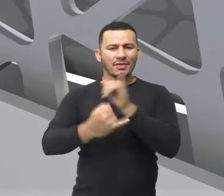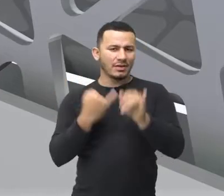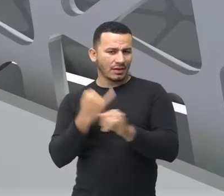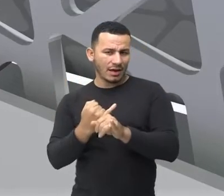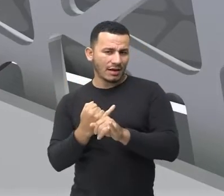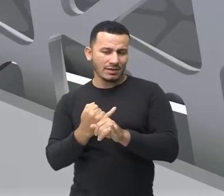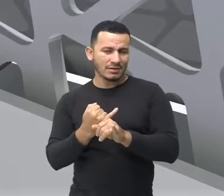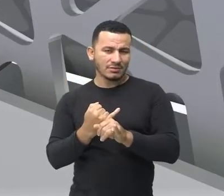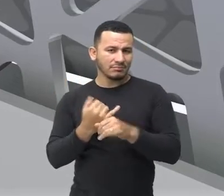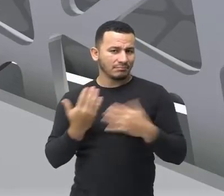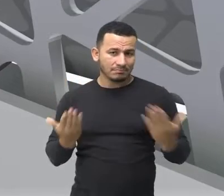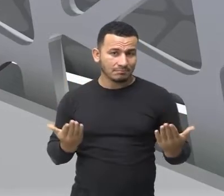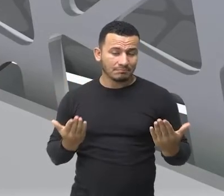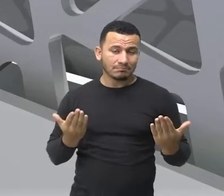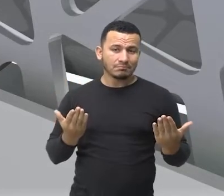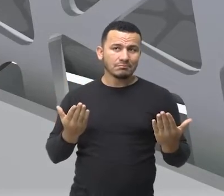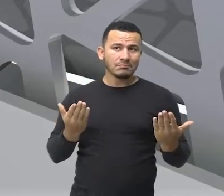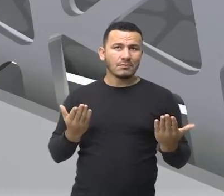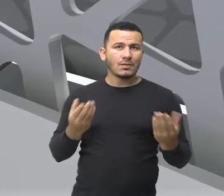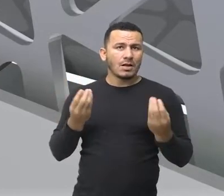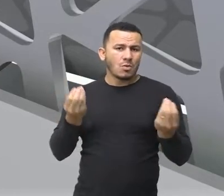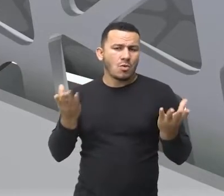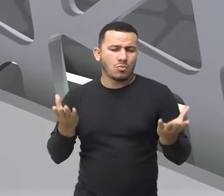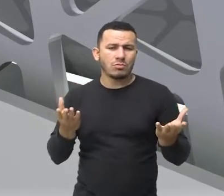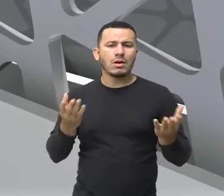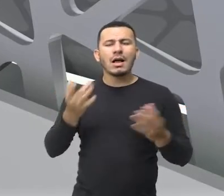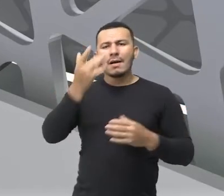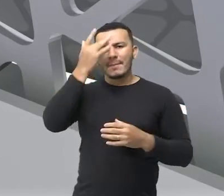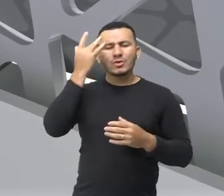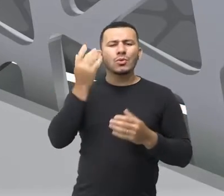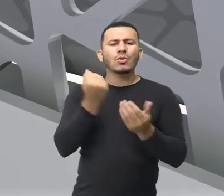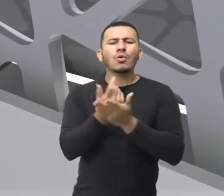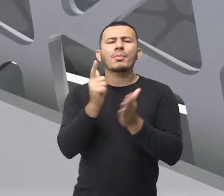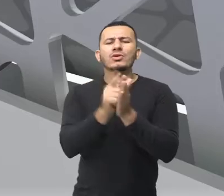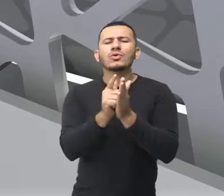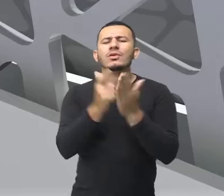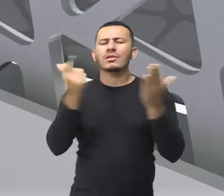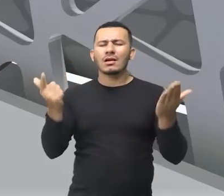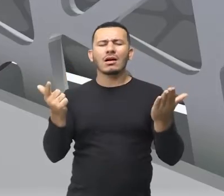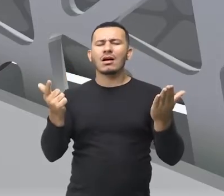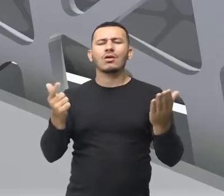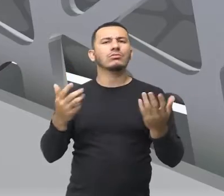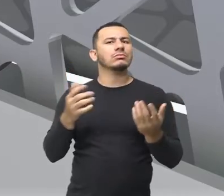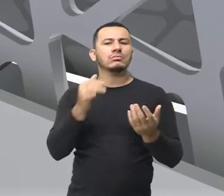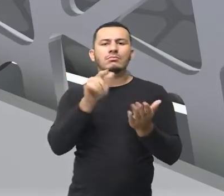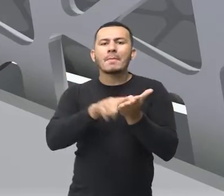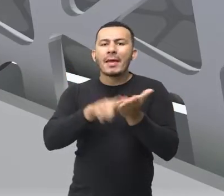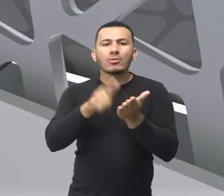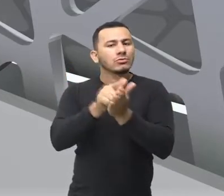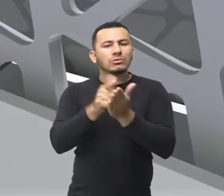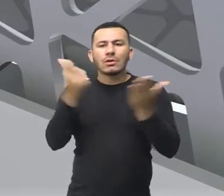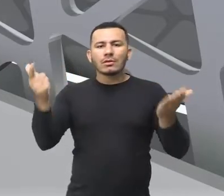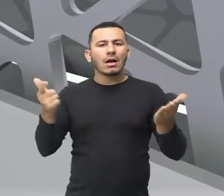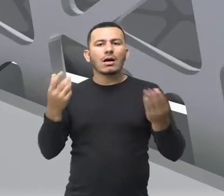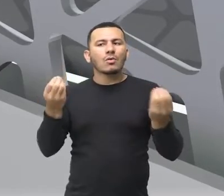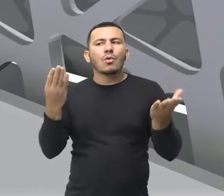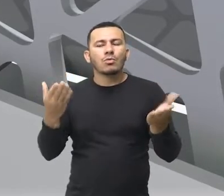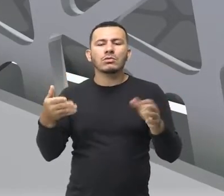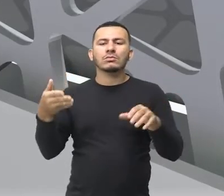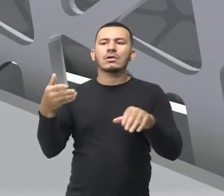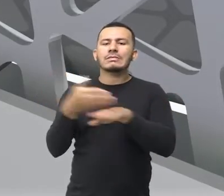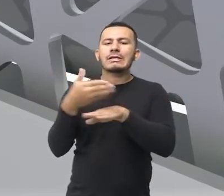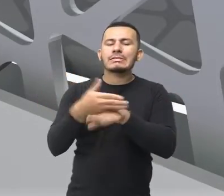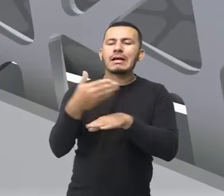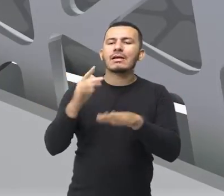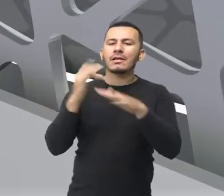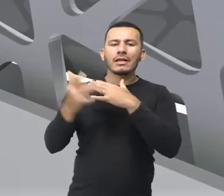da internet. E quer dizer, então, que quem ainda compra jornal impresso ou quem, de repente, não tem como ali